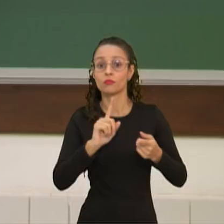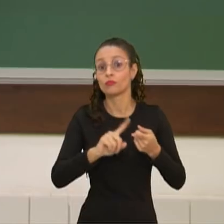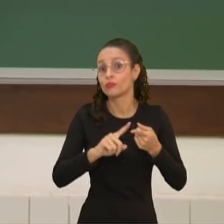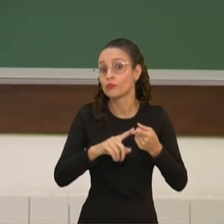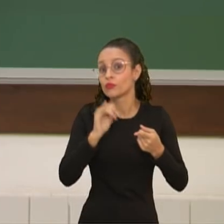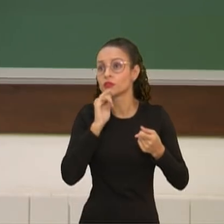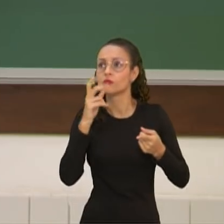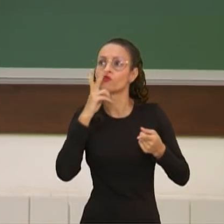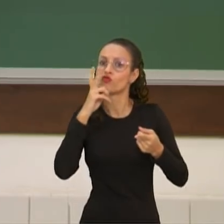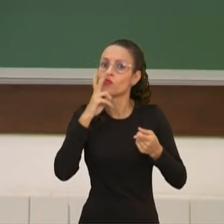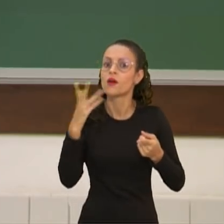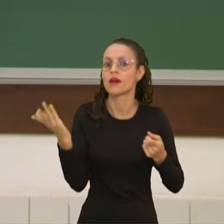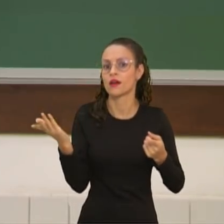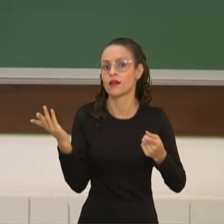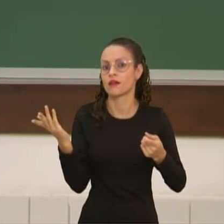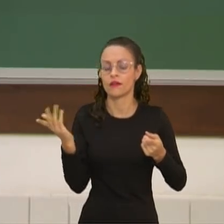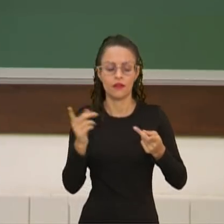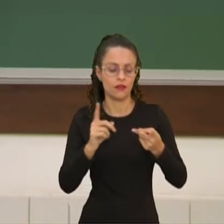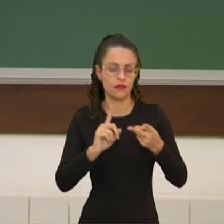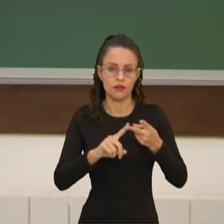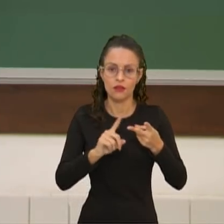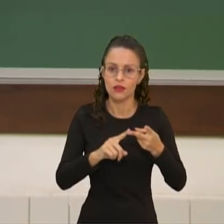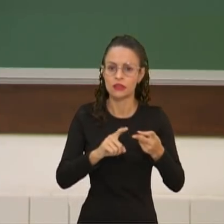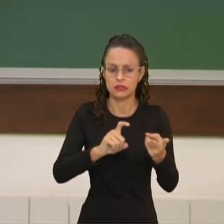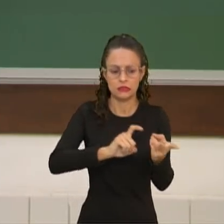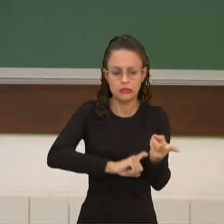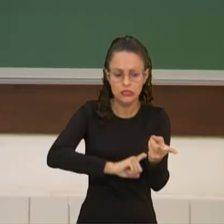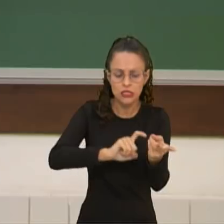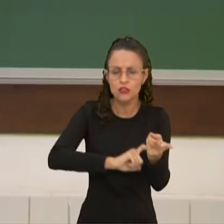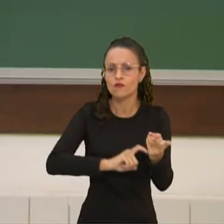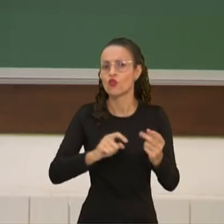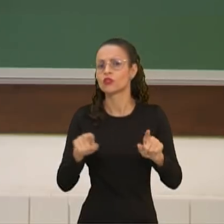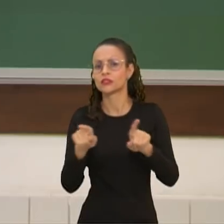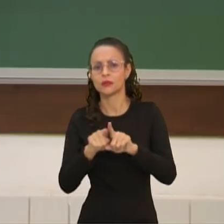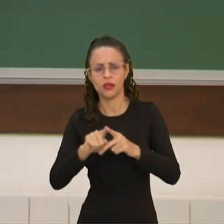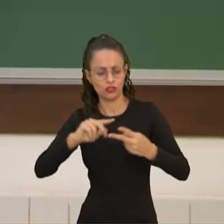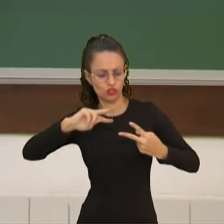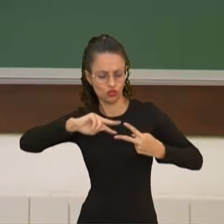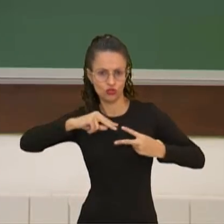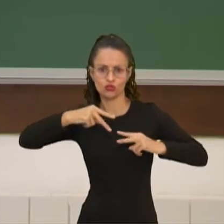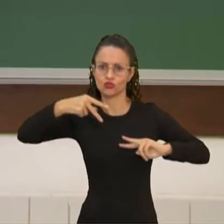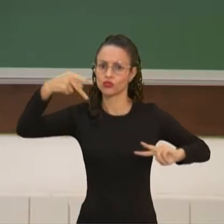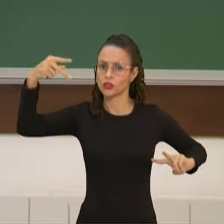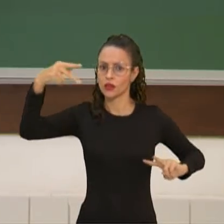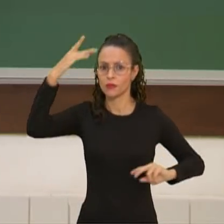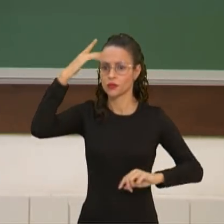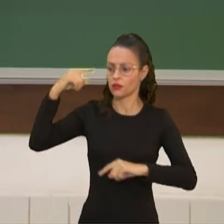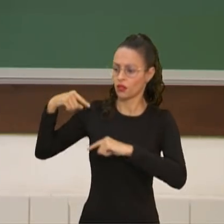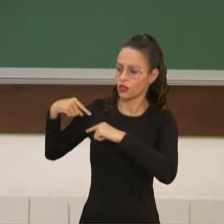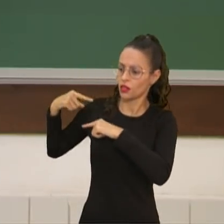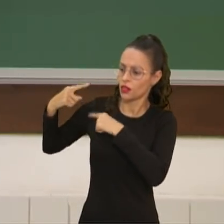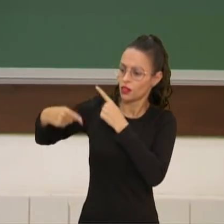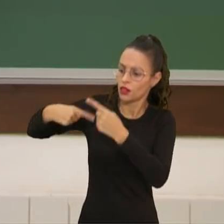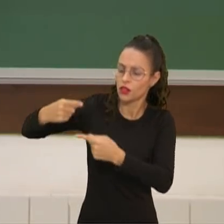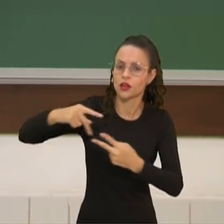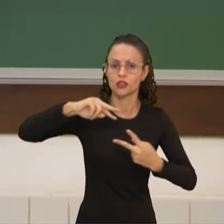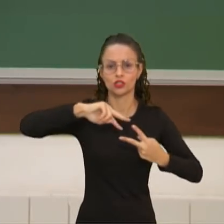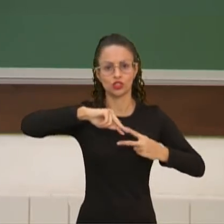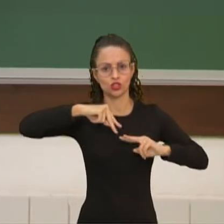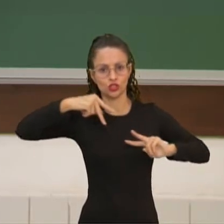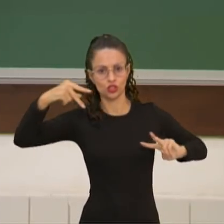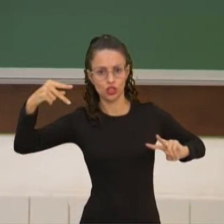fumar, né, o tabagismo, o estresse, fatores genéticos, a pessoa pode ter herdado algum gene que